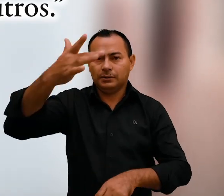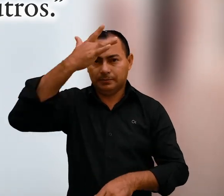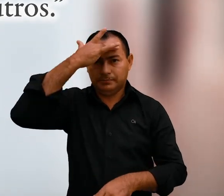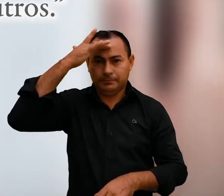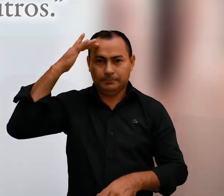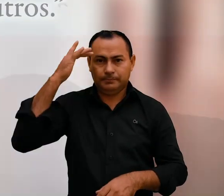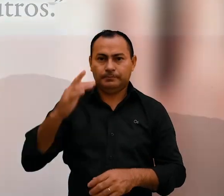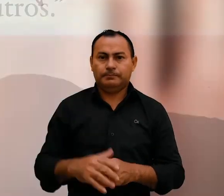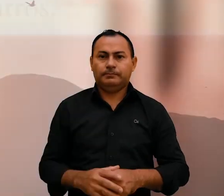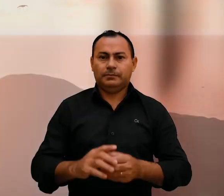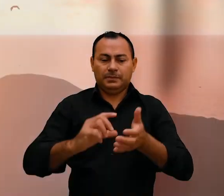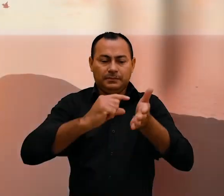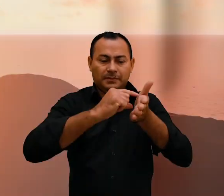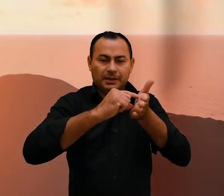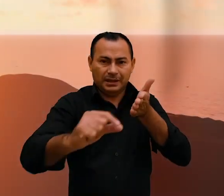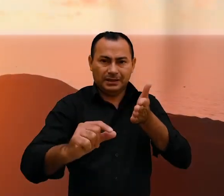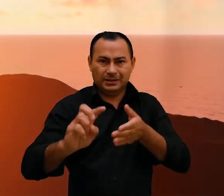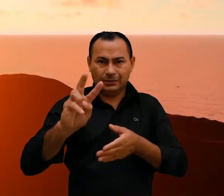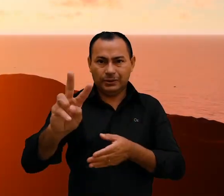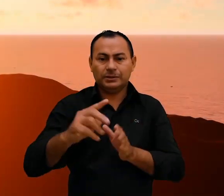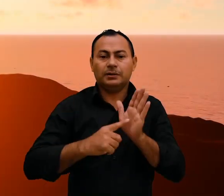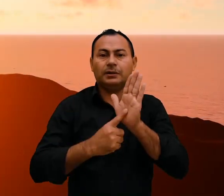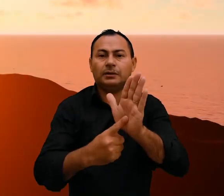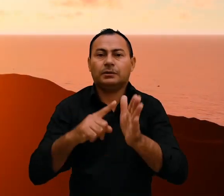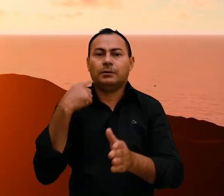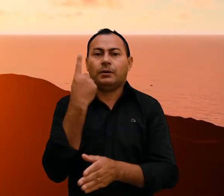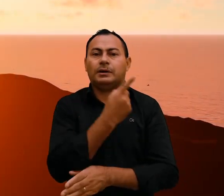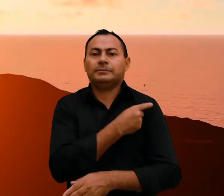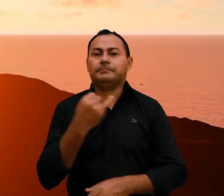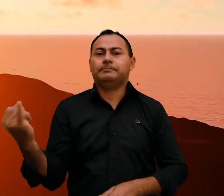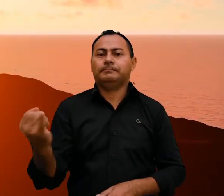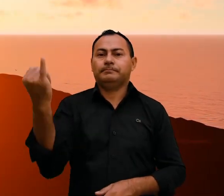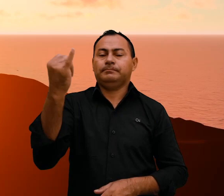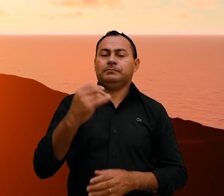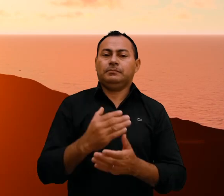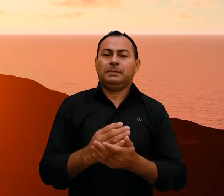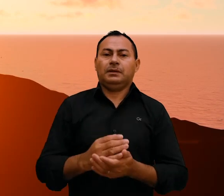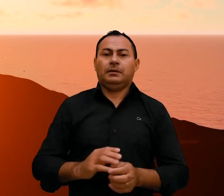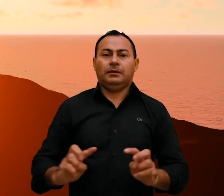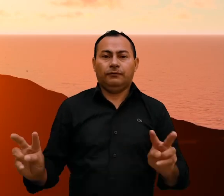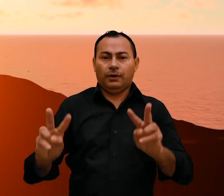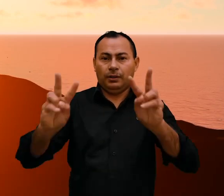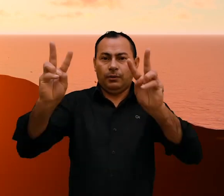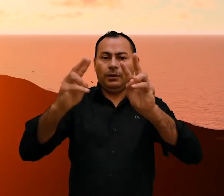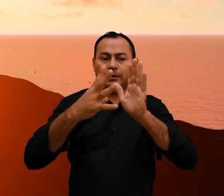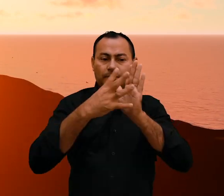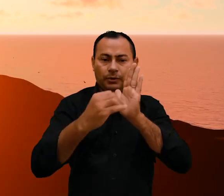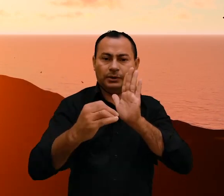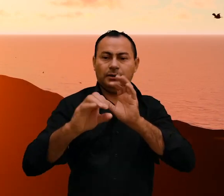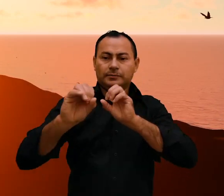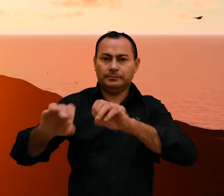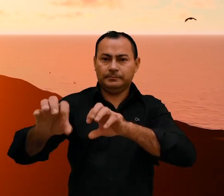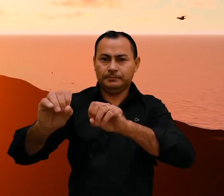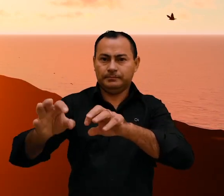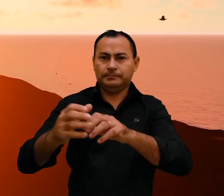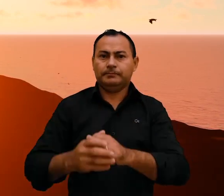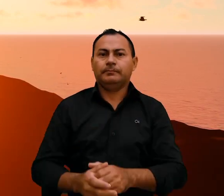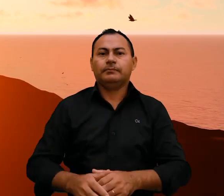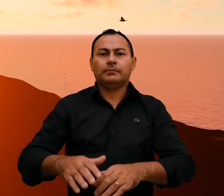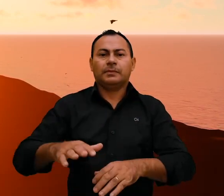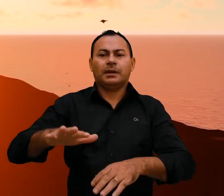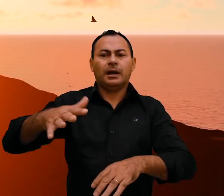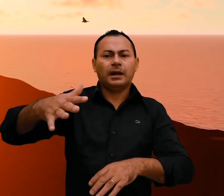outros esse versículo representa para nós O importante princípio e modelo de